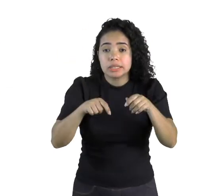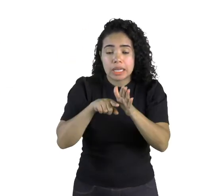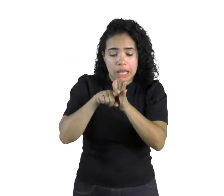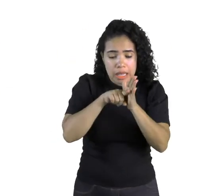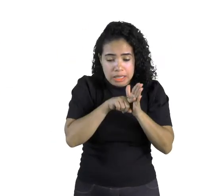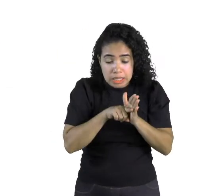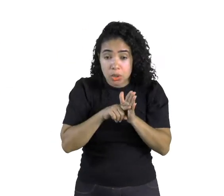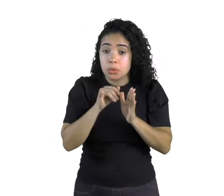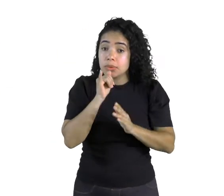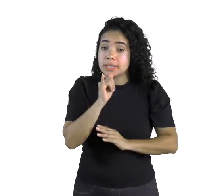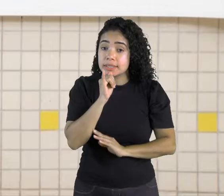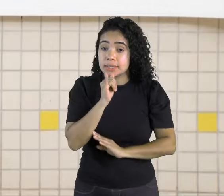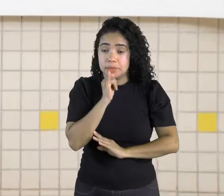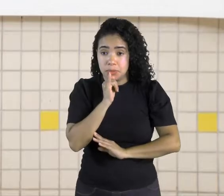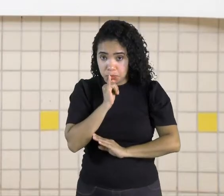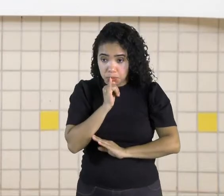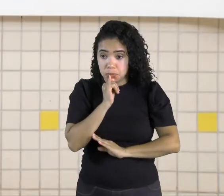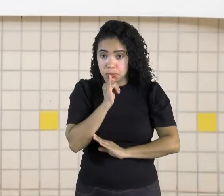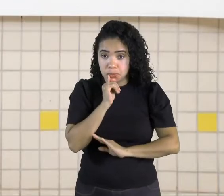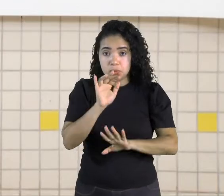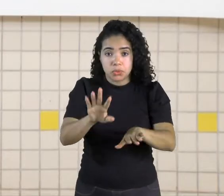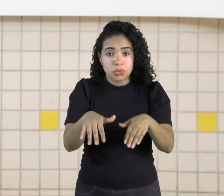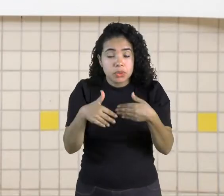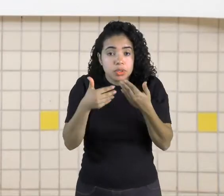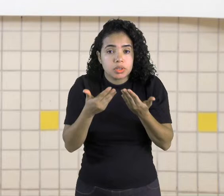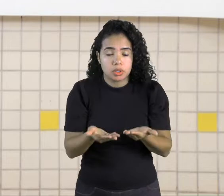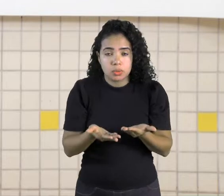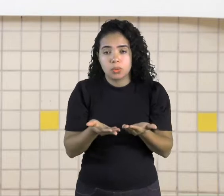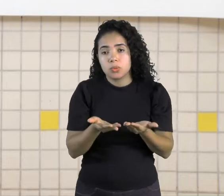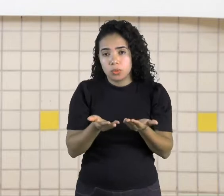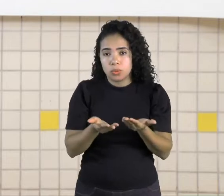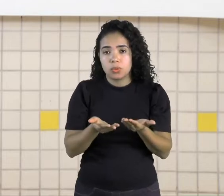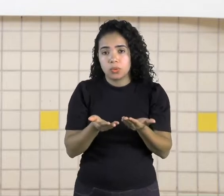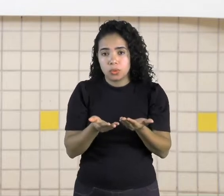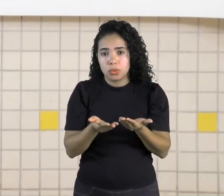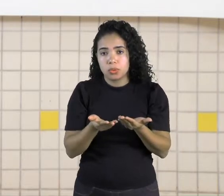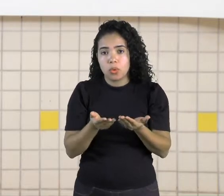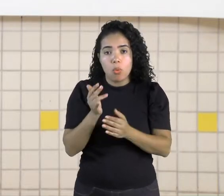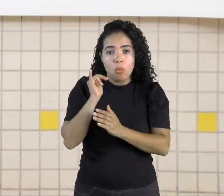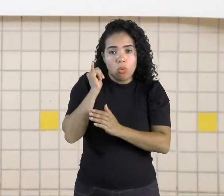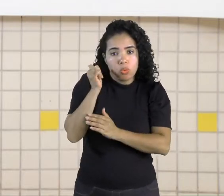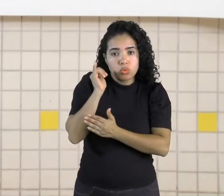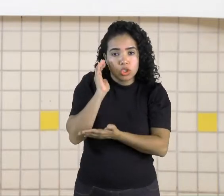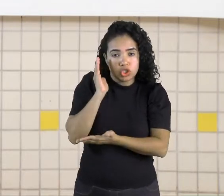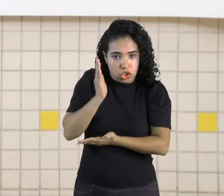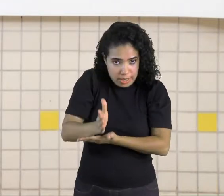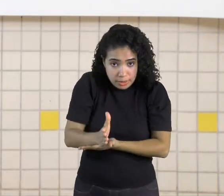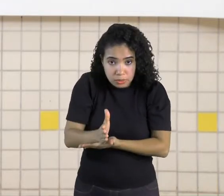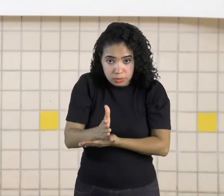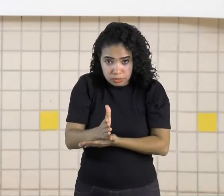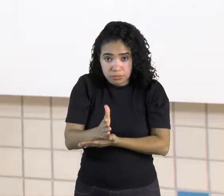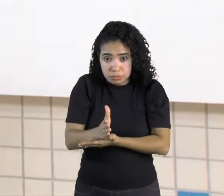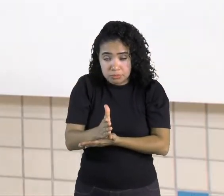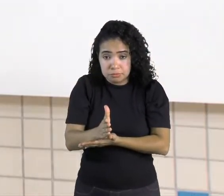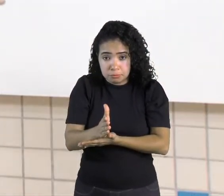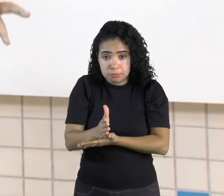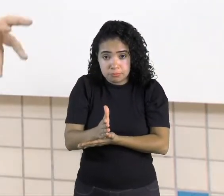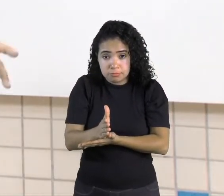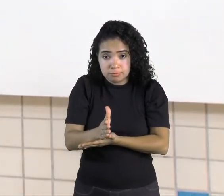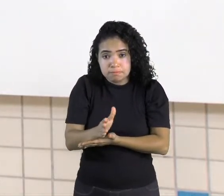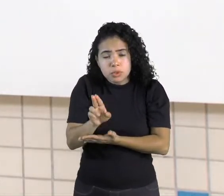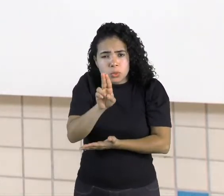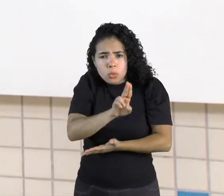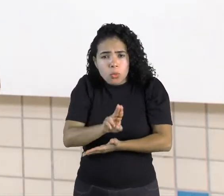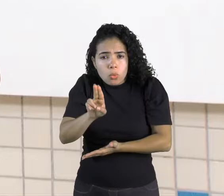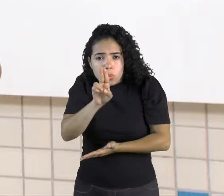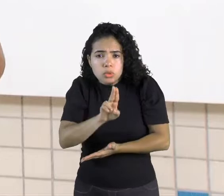analisaremos um exemplo. Então, gente, é o seguinte, o discurso direto, ele se